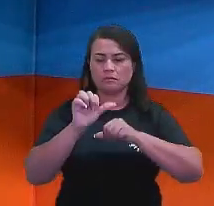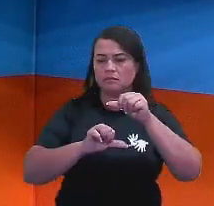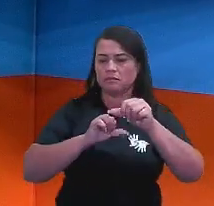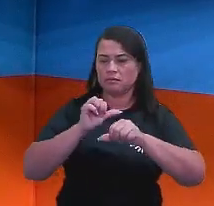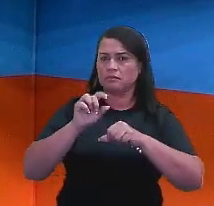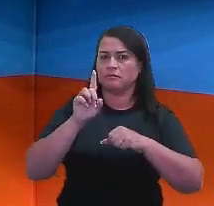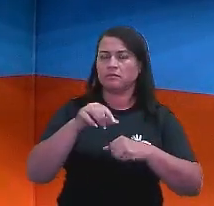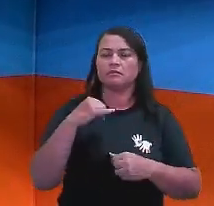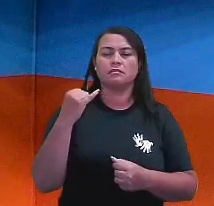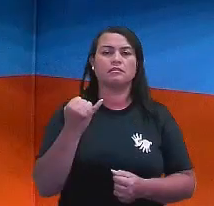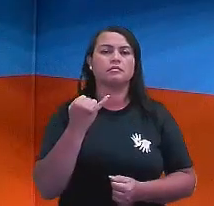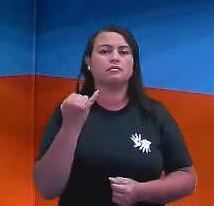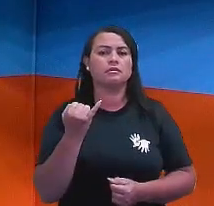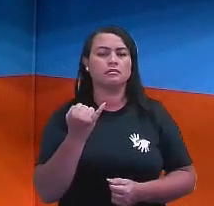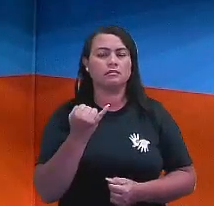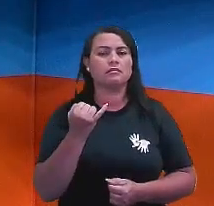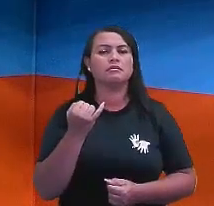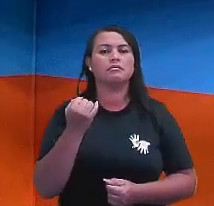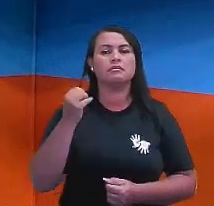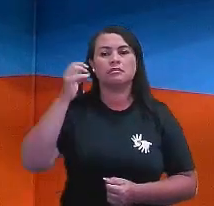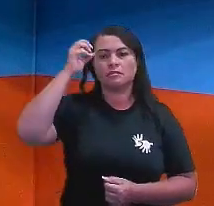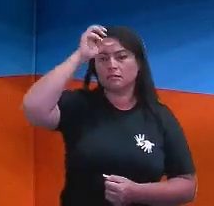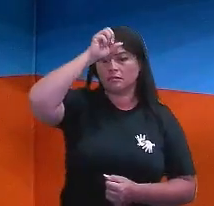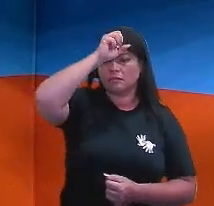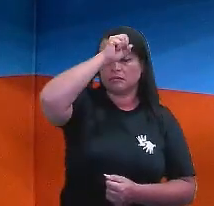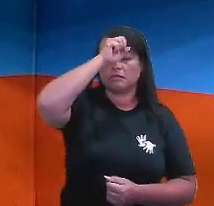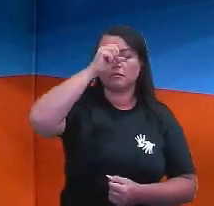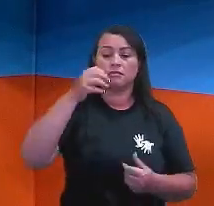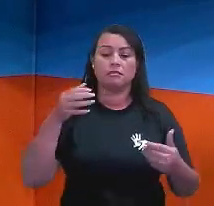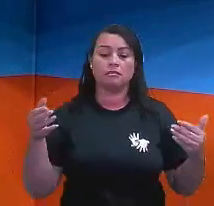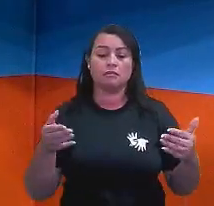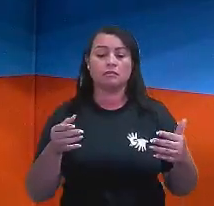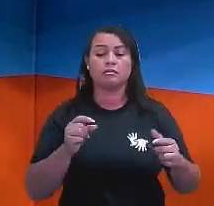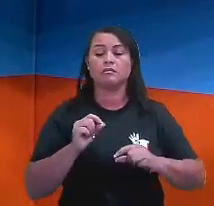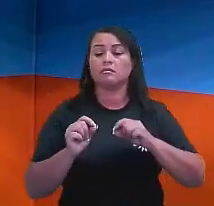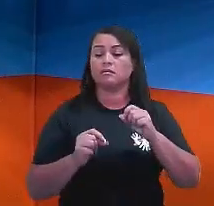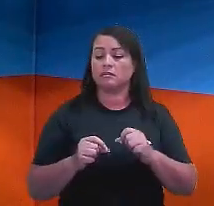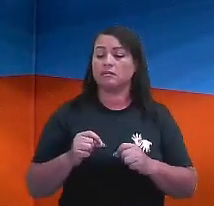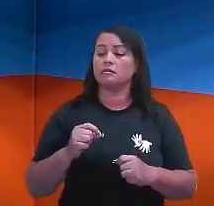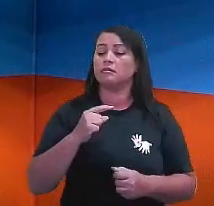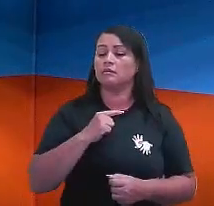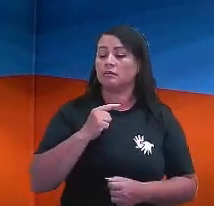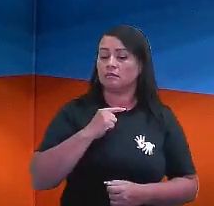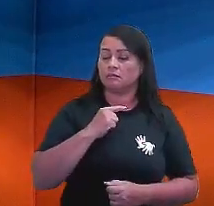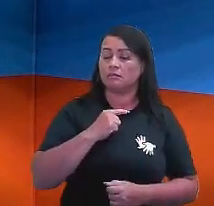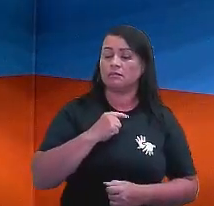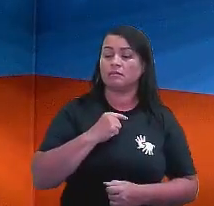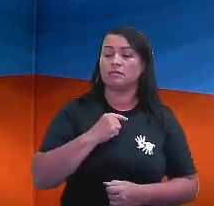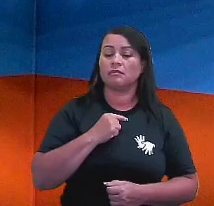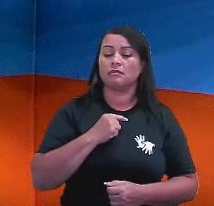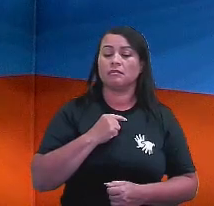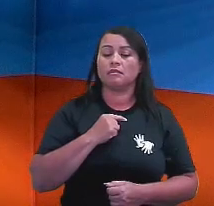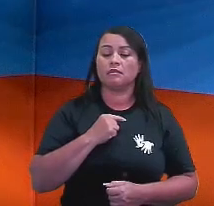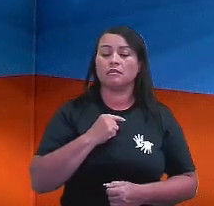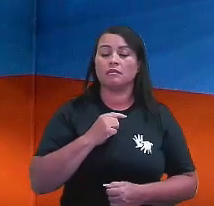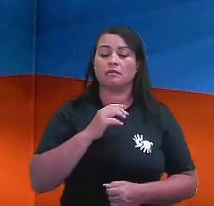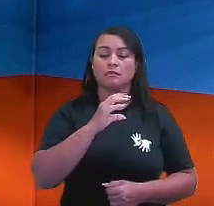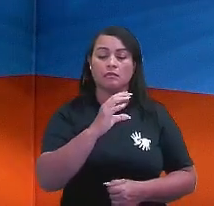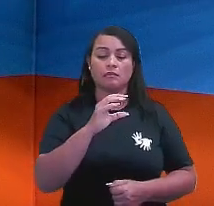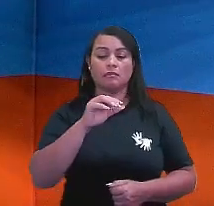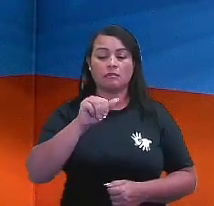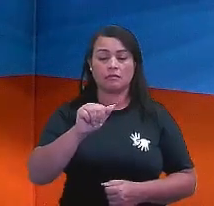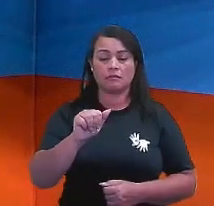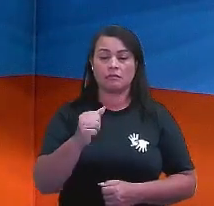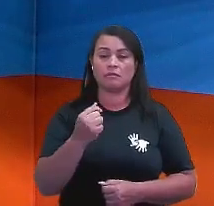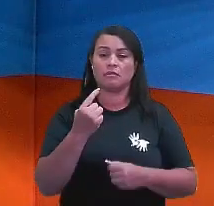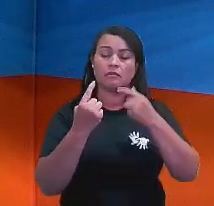é importante para que a gente possa compreender. E aí, o submúltiplo do are, que é o centiare, né? A gente tem aí